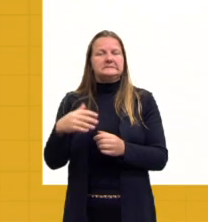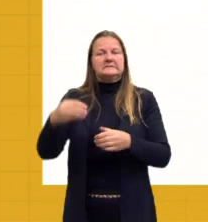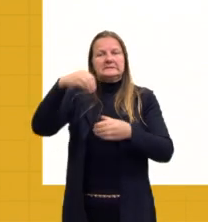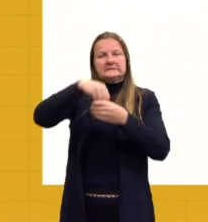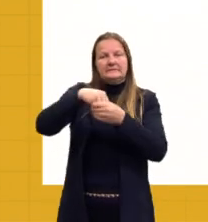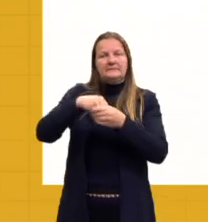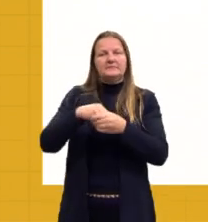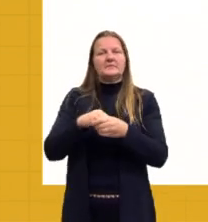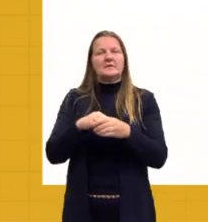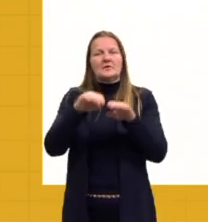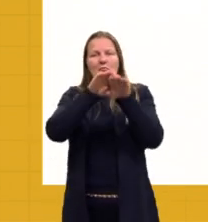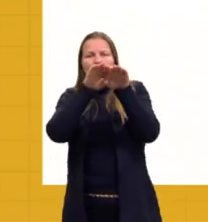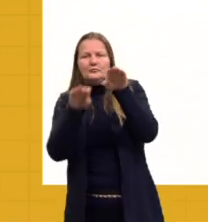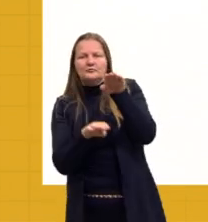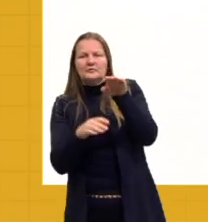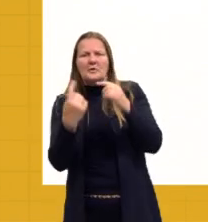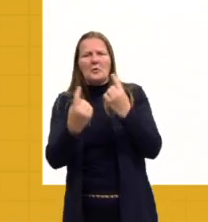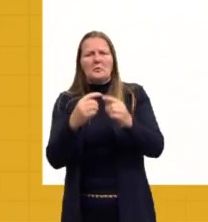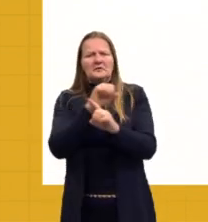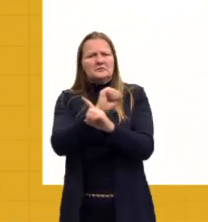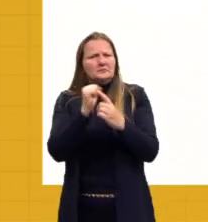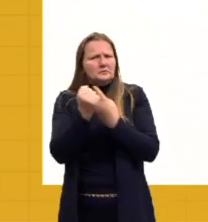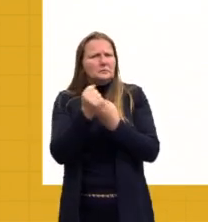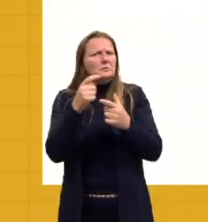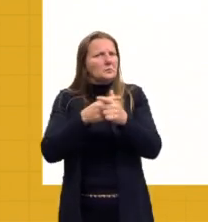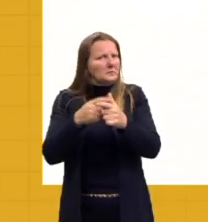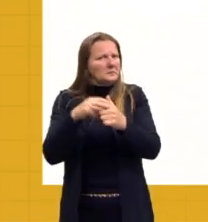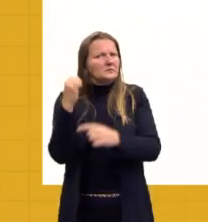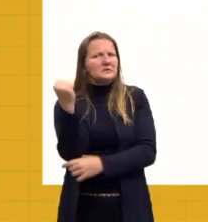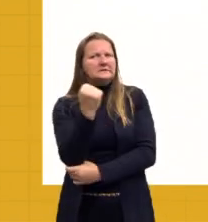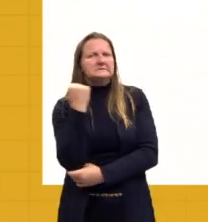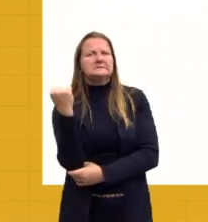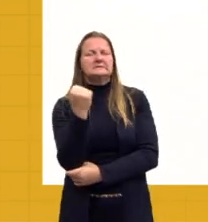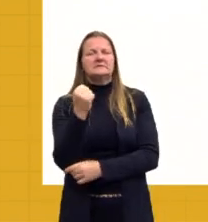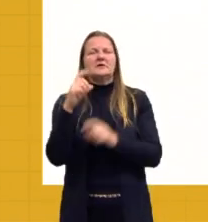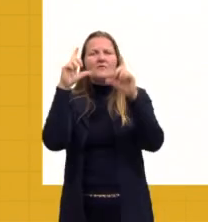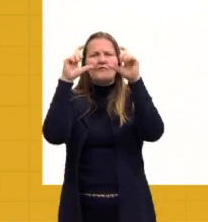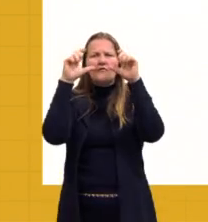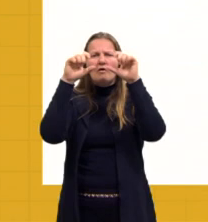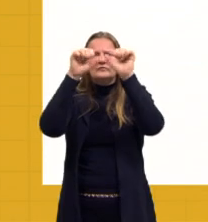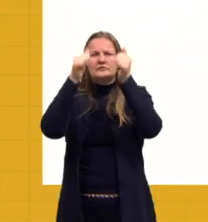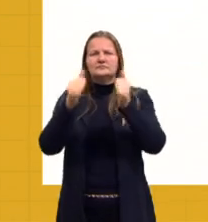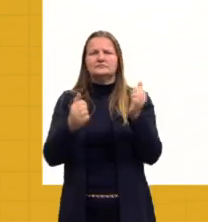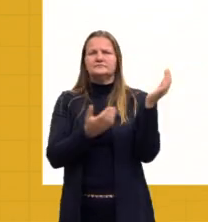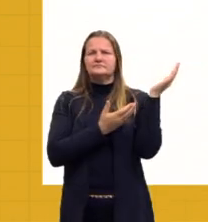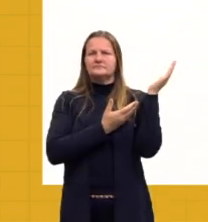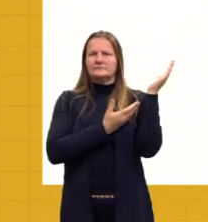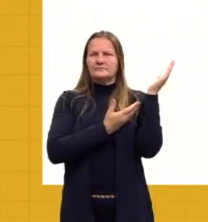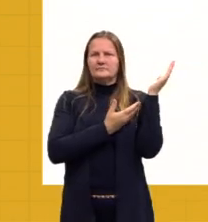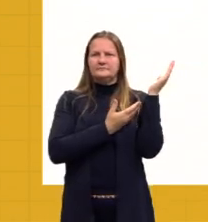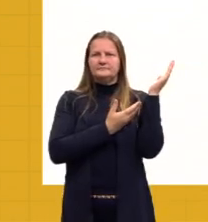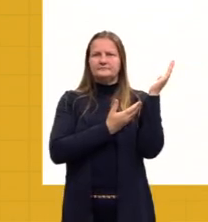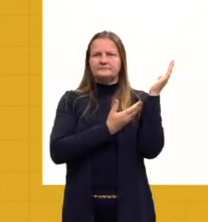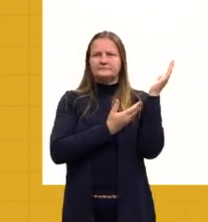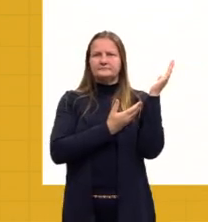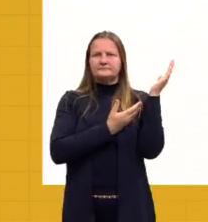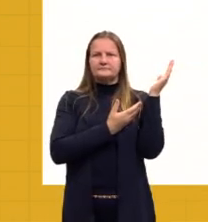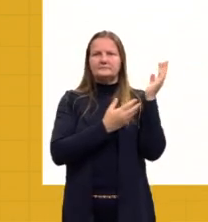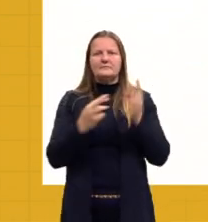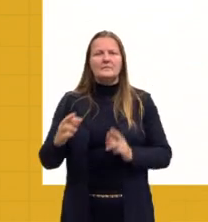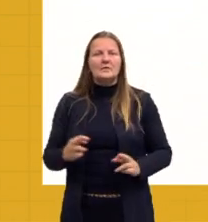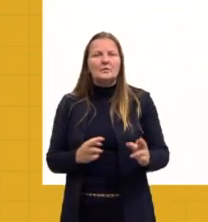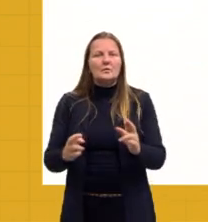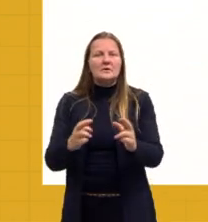interno é desigual essa questão social aí eu trago algumas imagens né olha só os mineiros lá no Rio pra